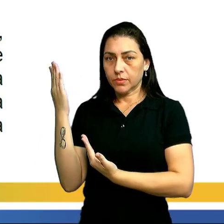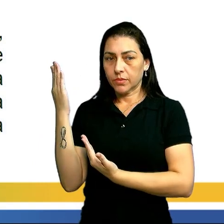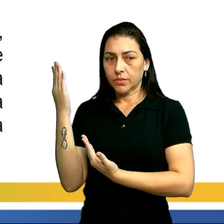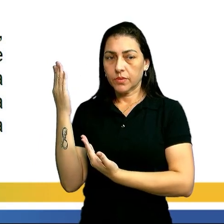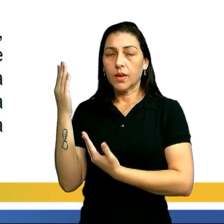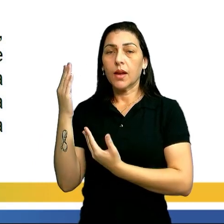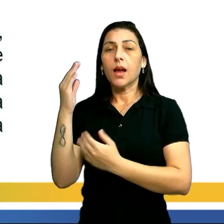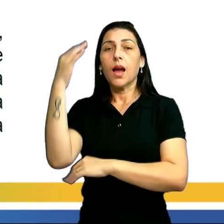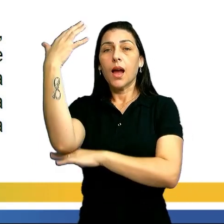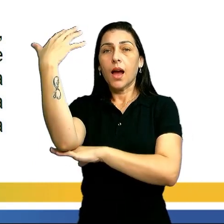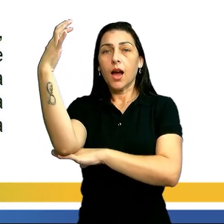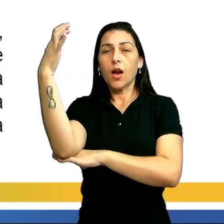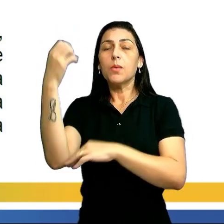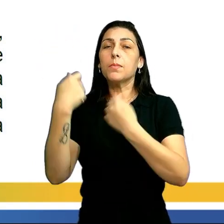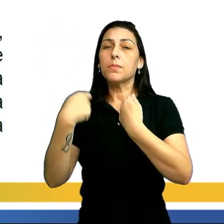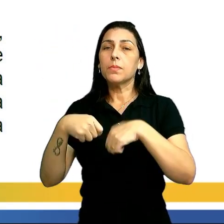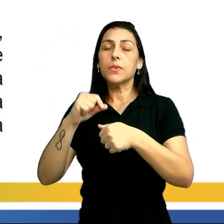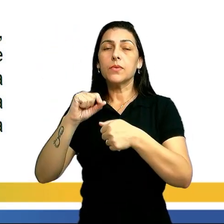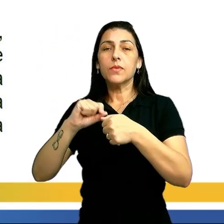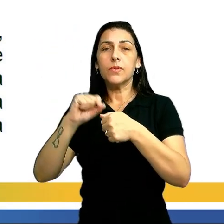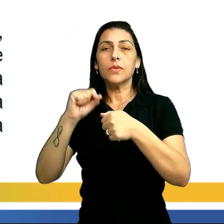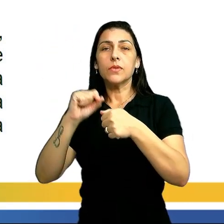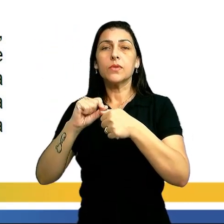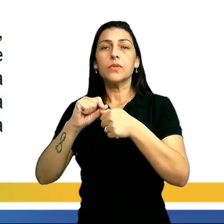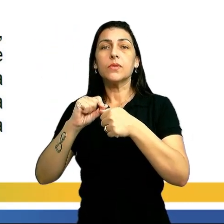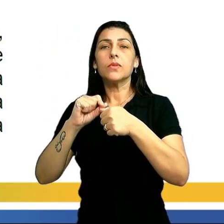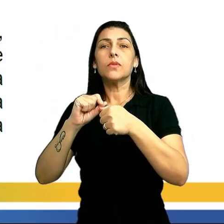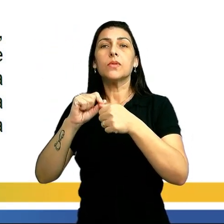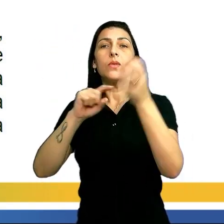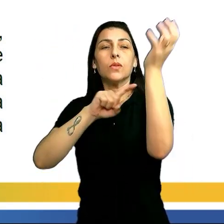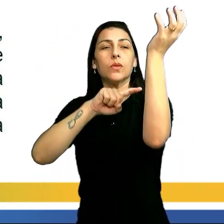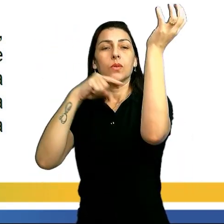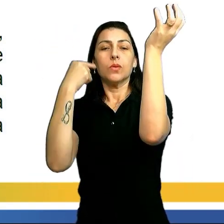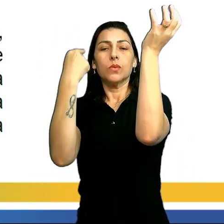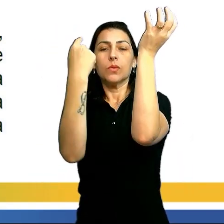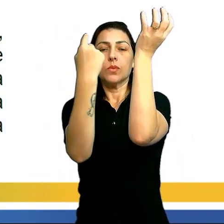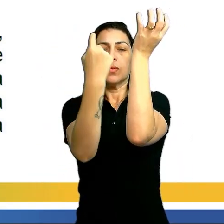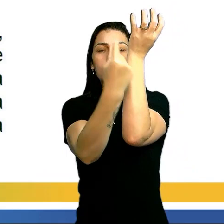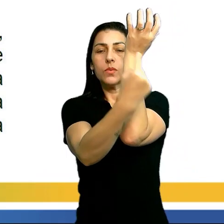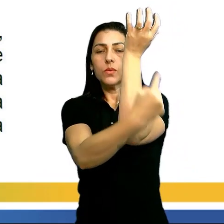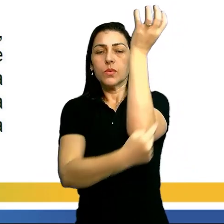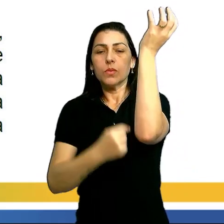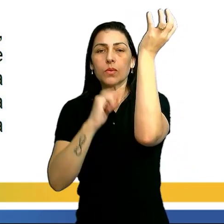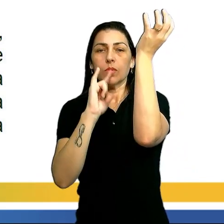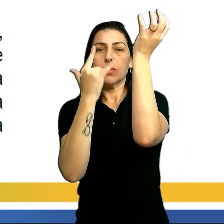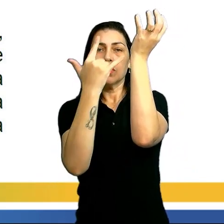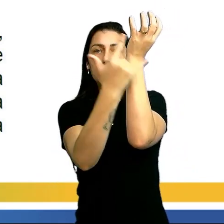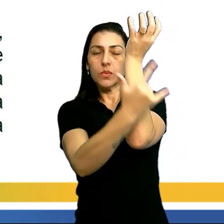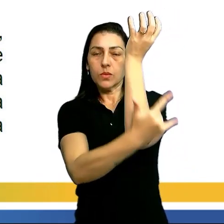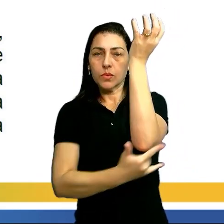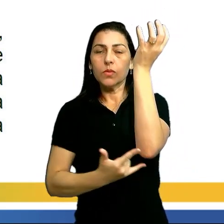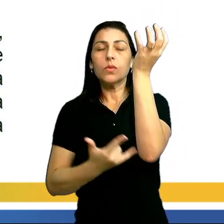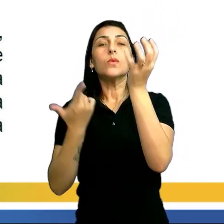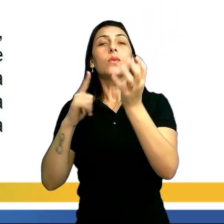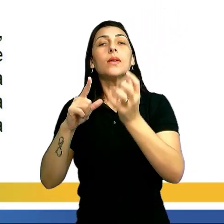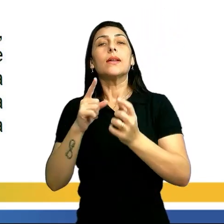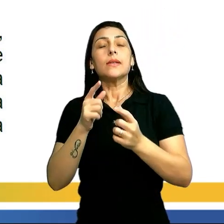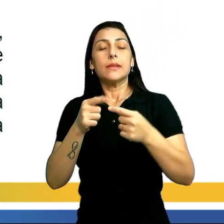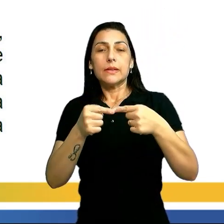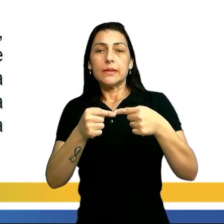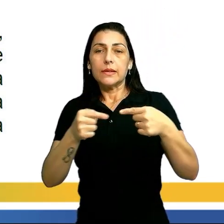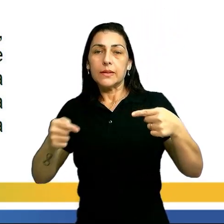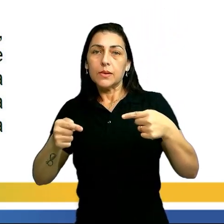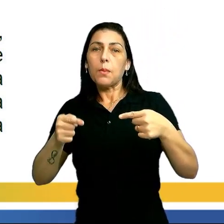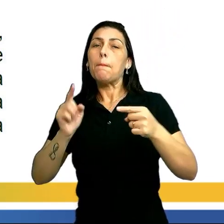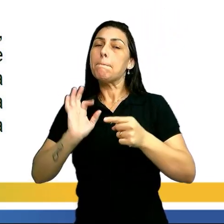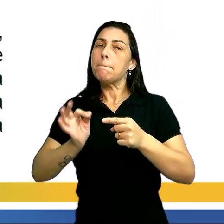A árvore deverá ser feita colocando-se mangueiras de iluminação consideradas segmentos de reta de